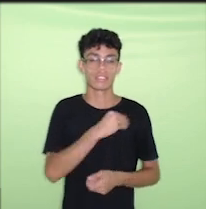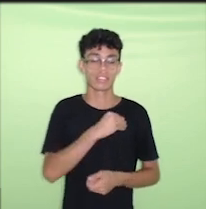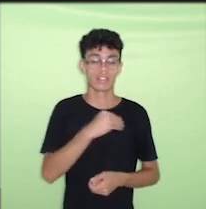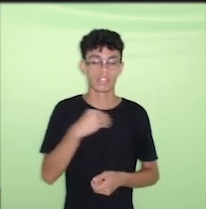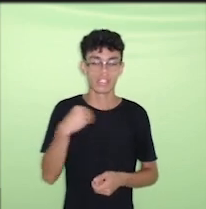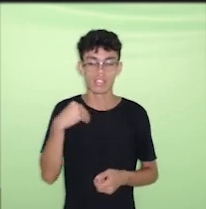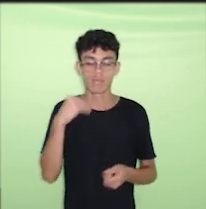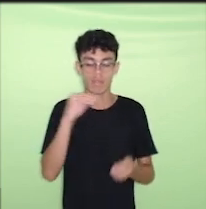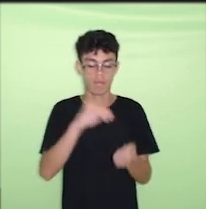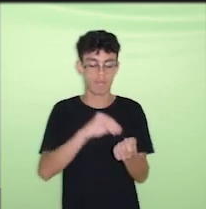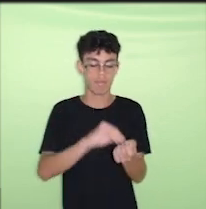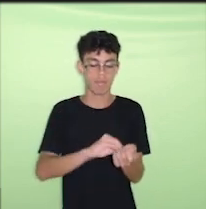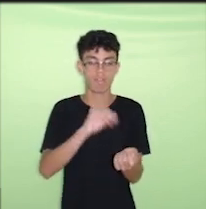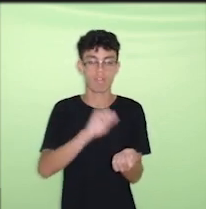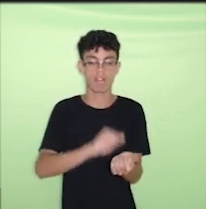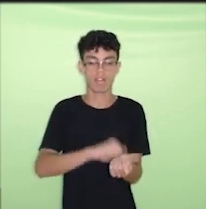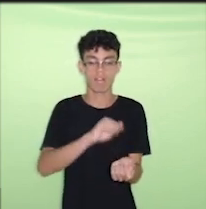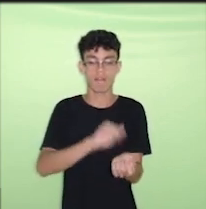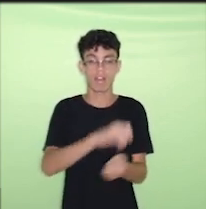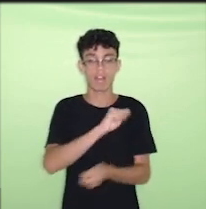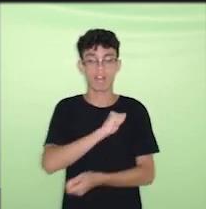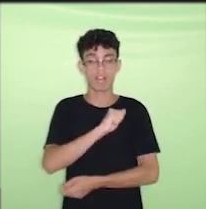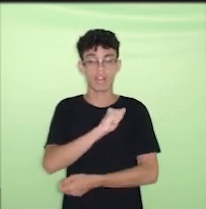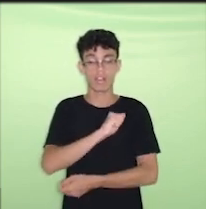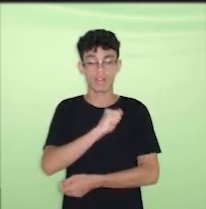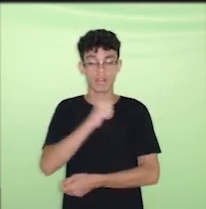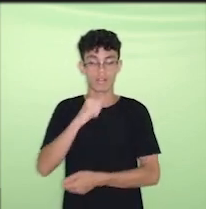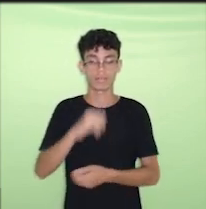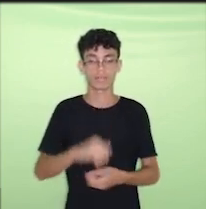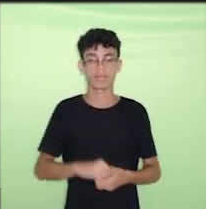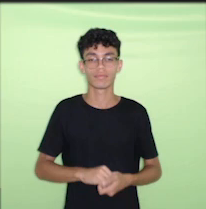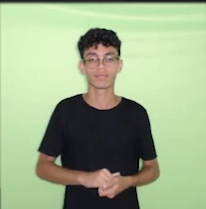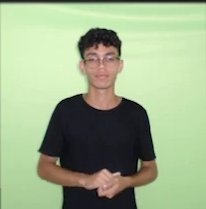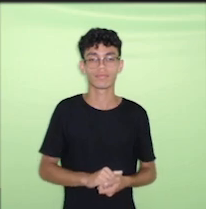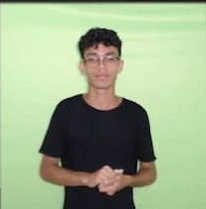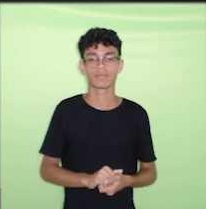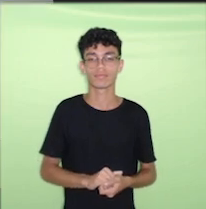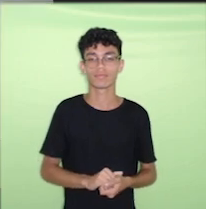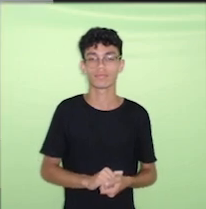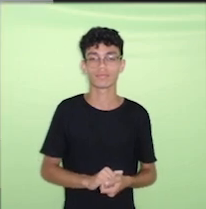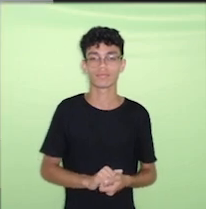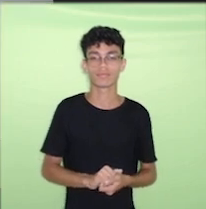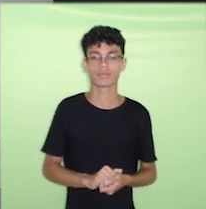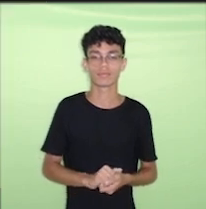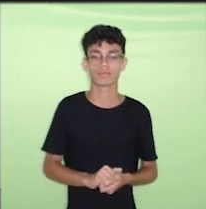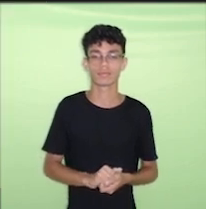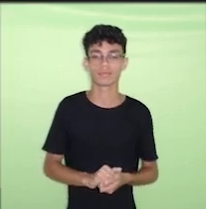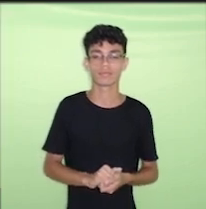tomando a pulsação e examinando o coração com um estetoscópio.